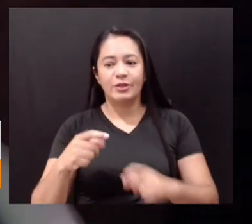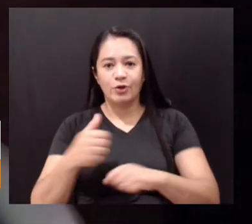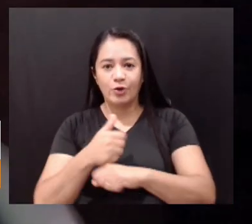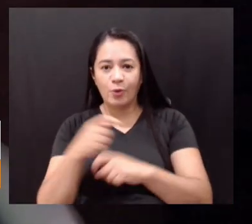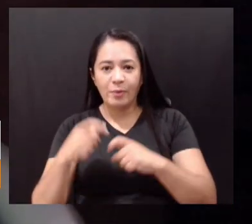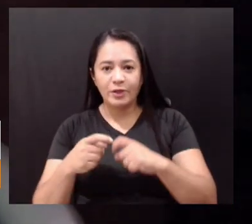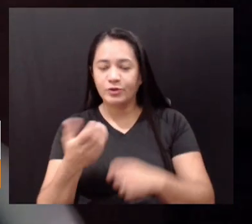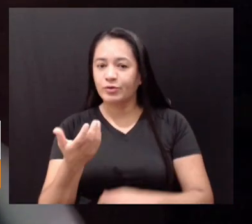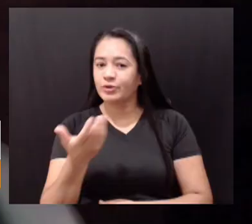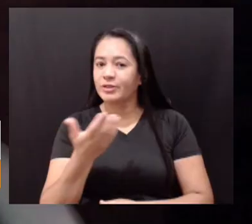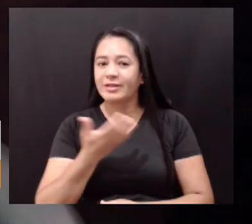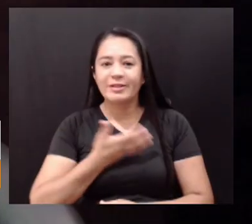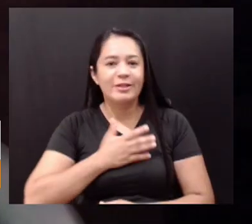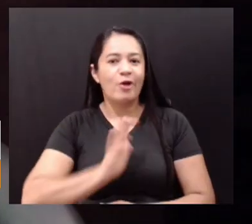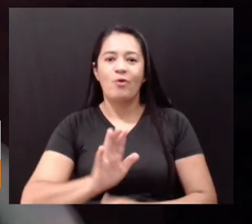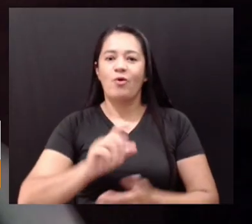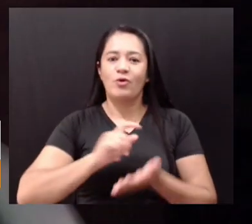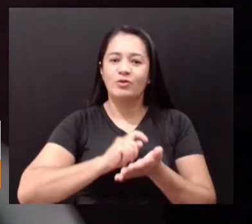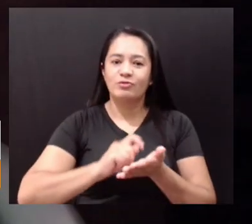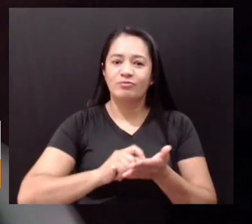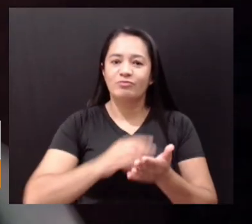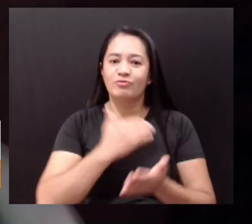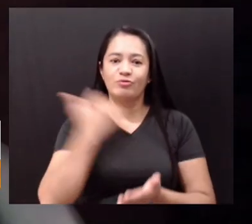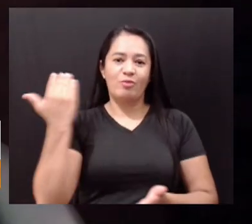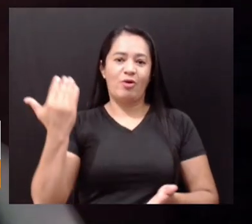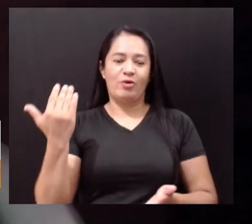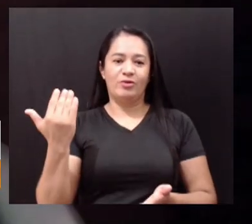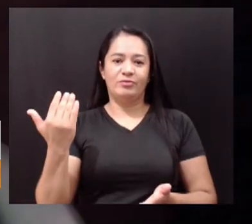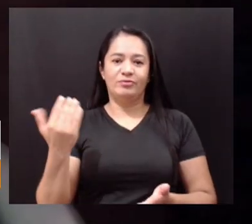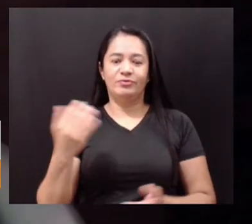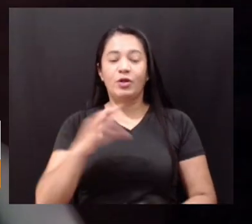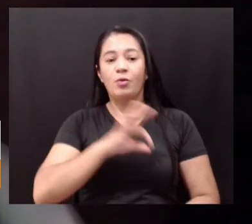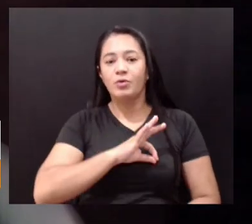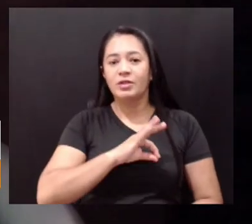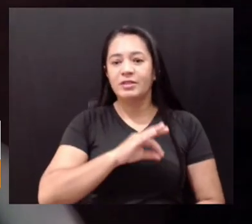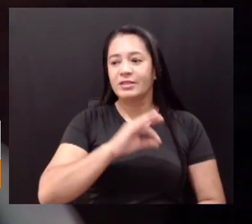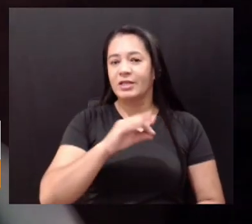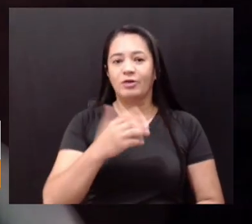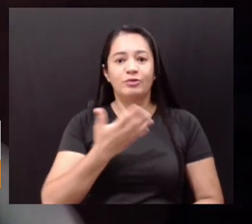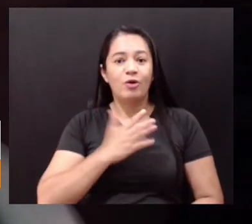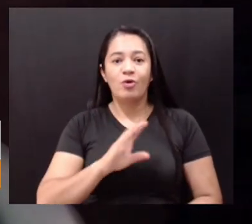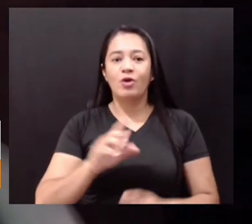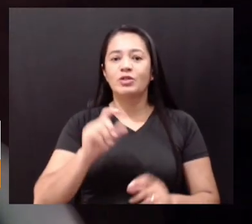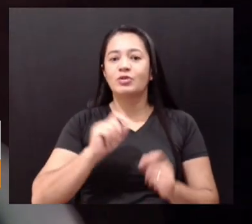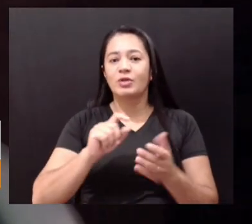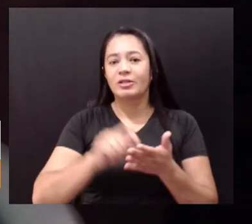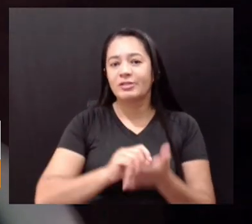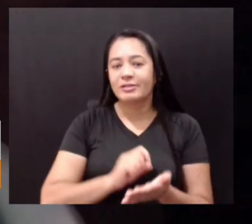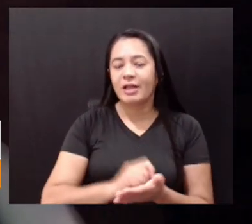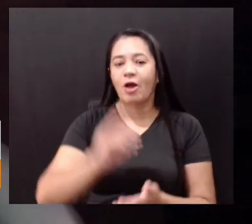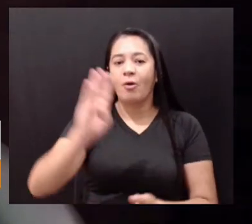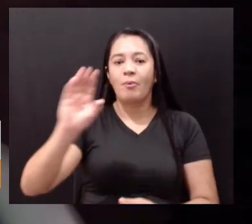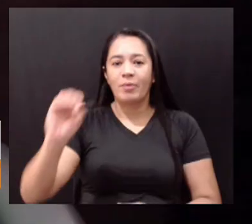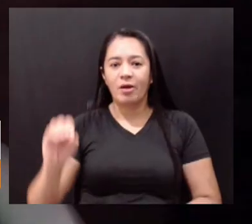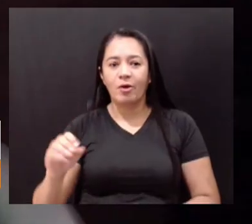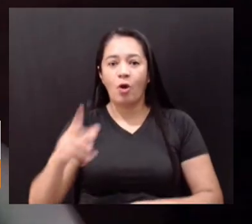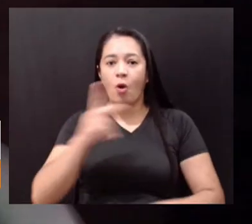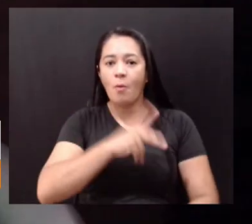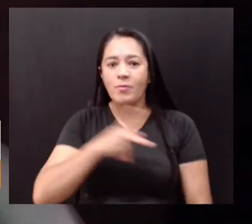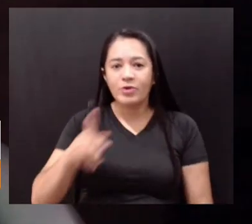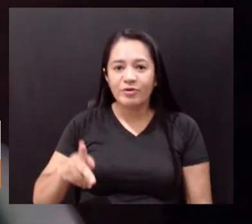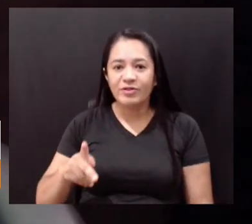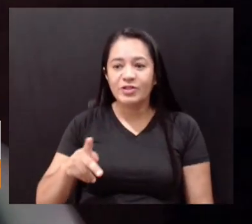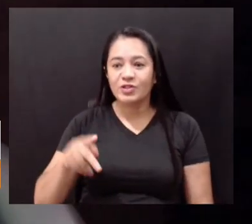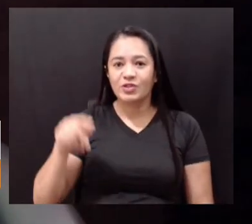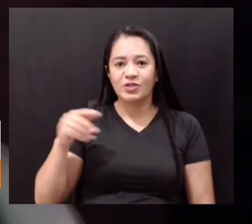muito feliz na sua profissão, ele não gosta de assinar um BO na sua região de atuação. Um professor que ama a sua profissão, eu tenho certeza que ele não gosta de